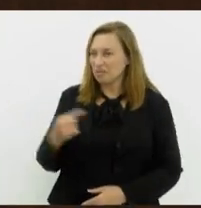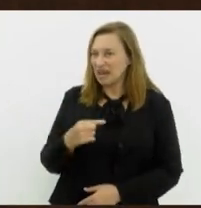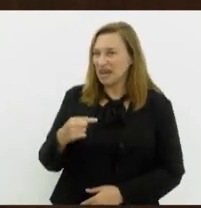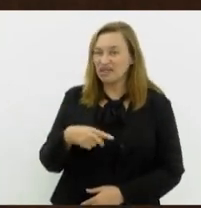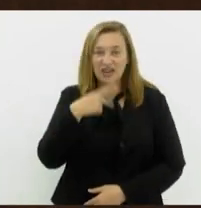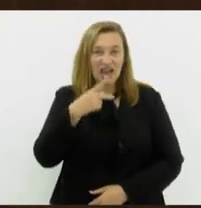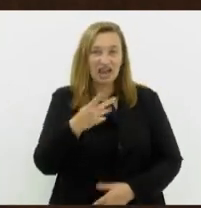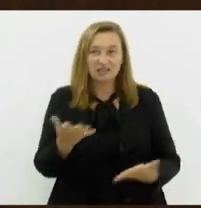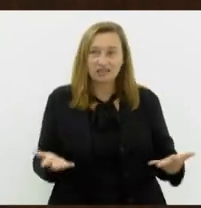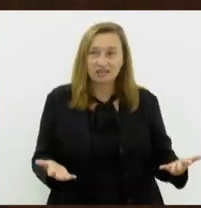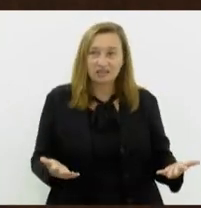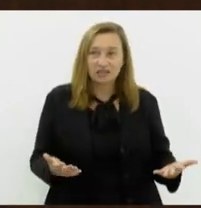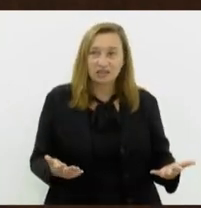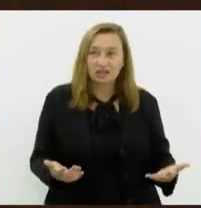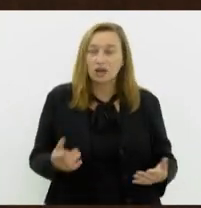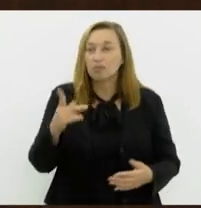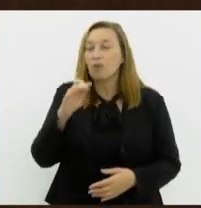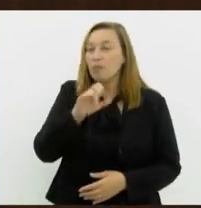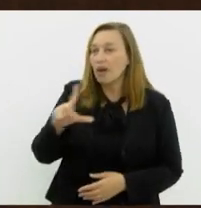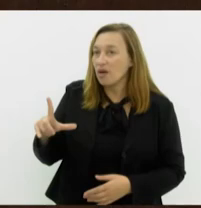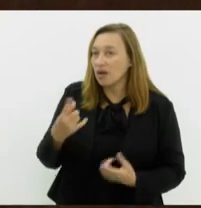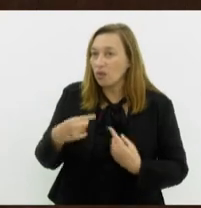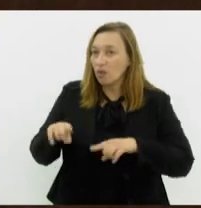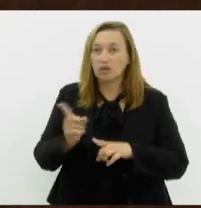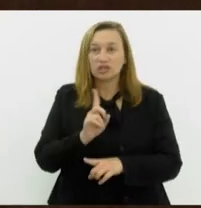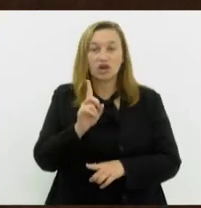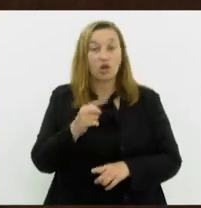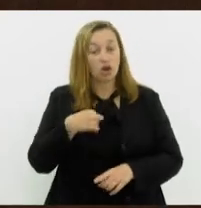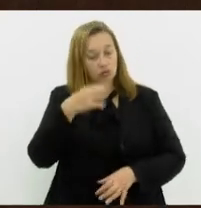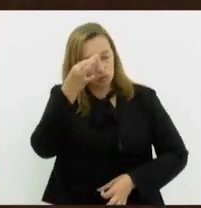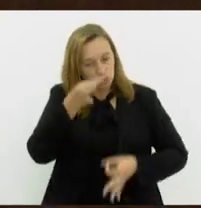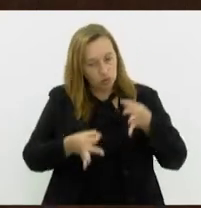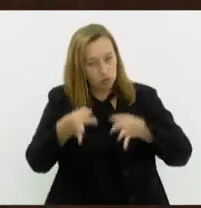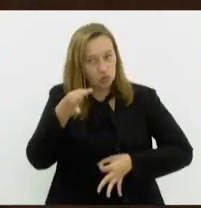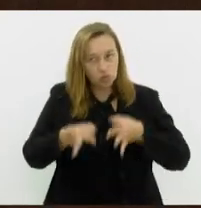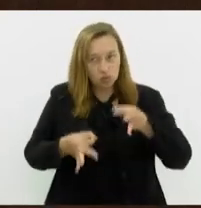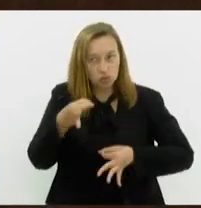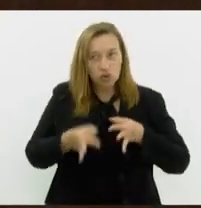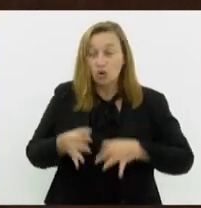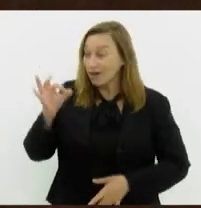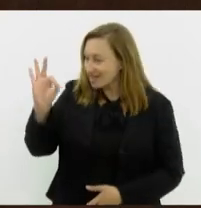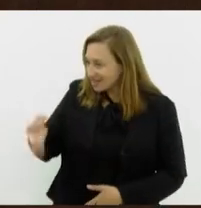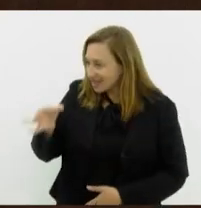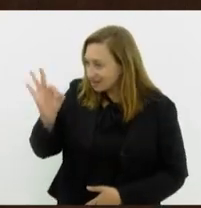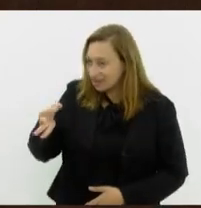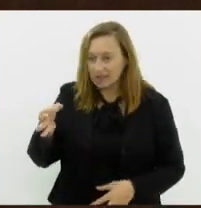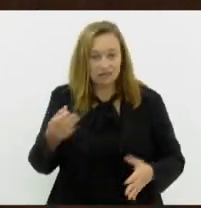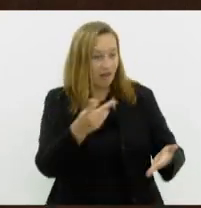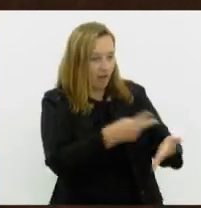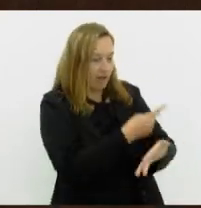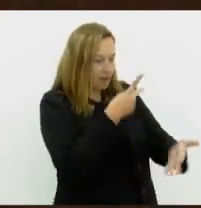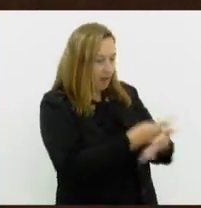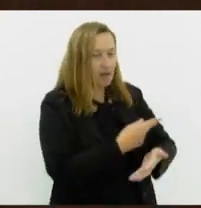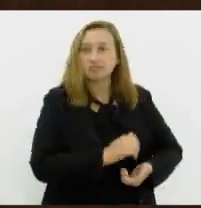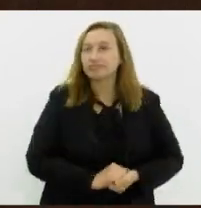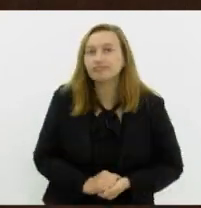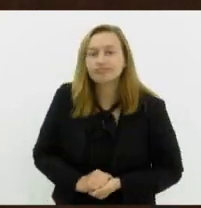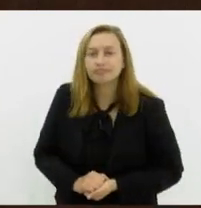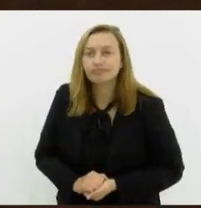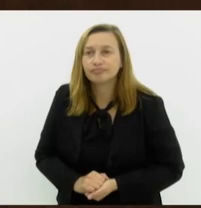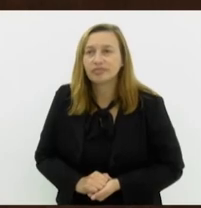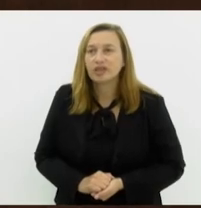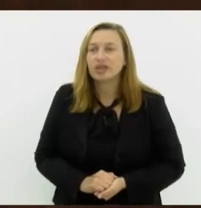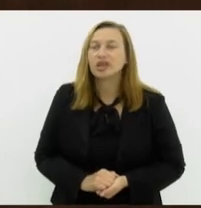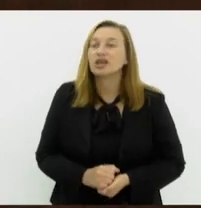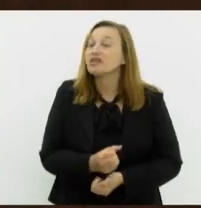dizer, ah, o povo é a oposição, o povo é... Não, eu sou justo, porra. O que é certo, o que é errado. E foram